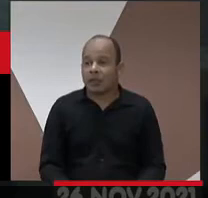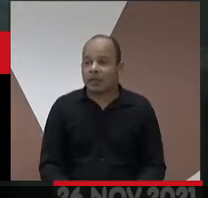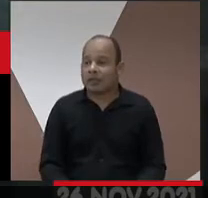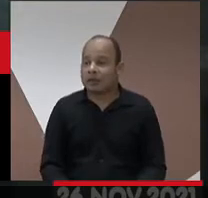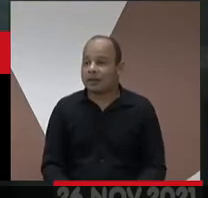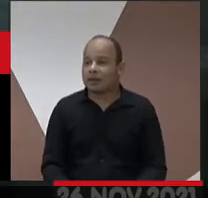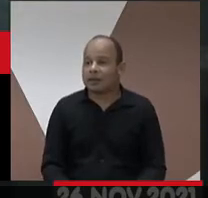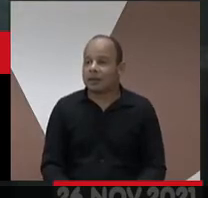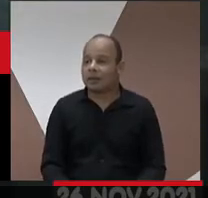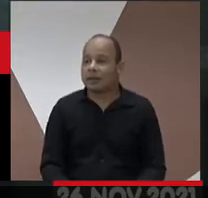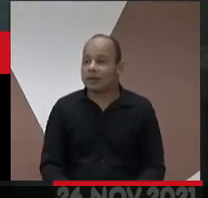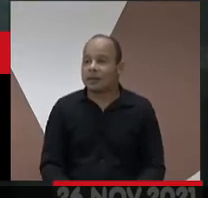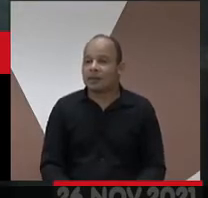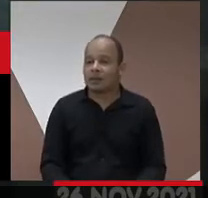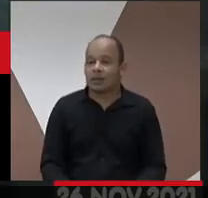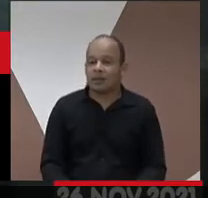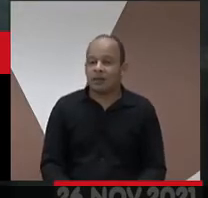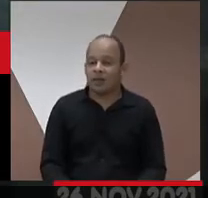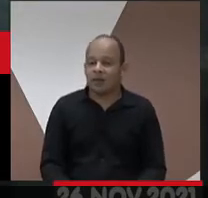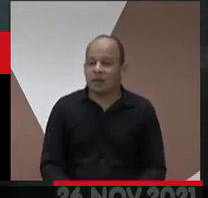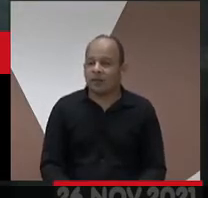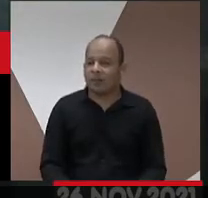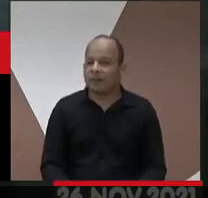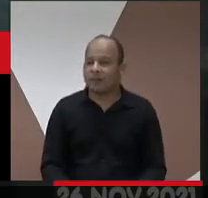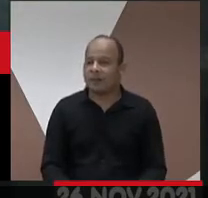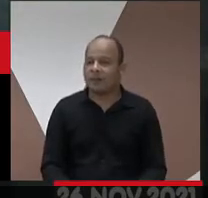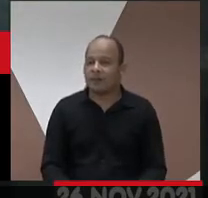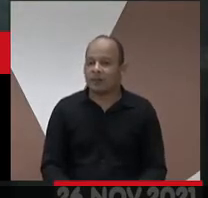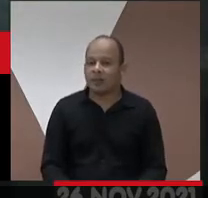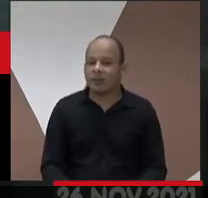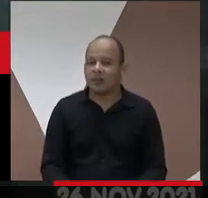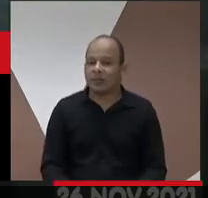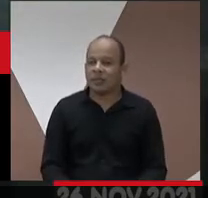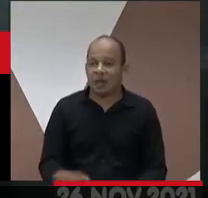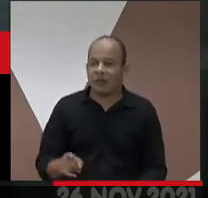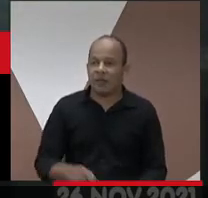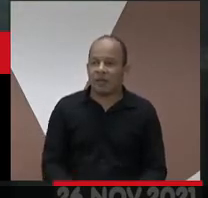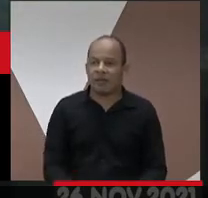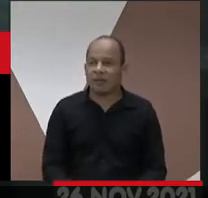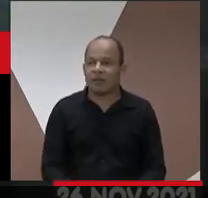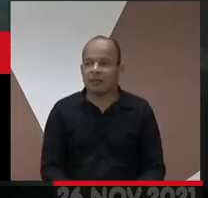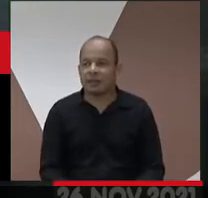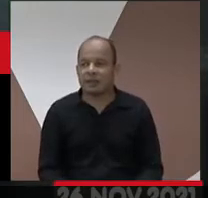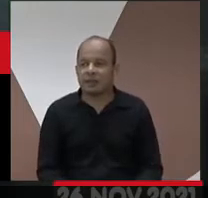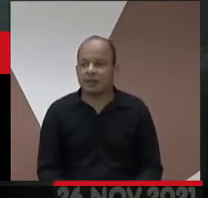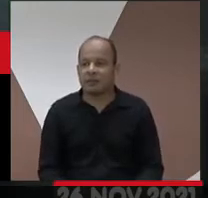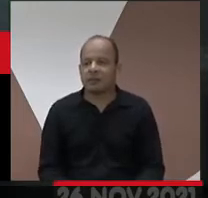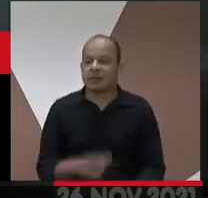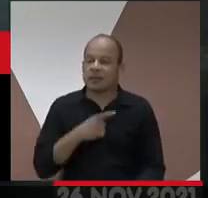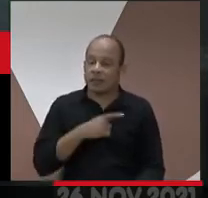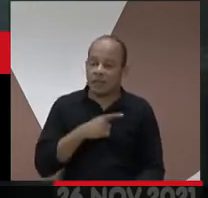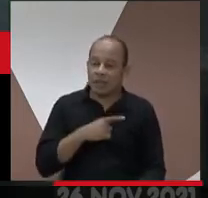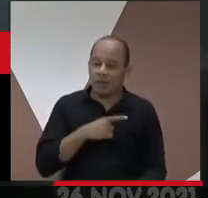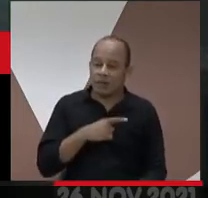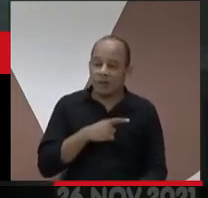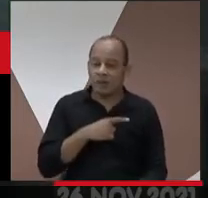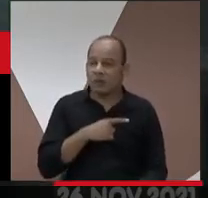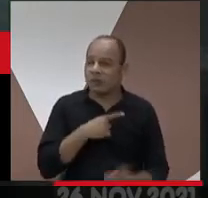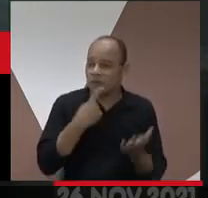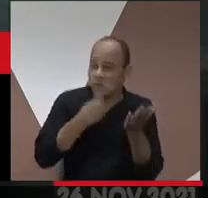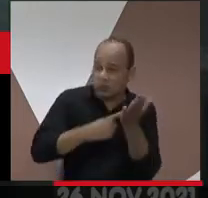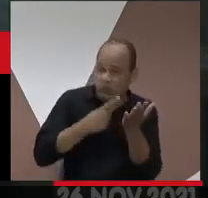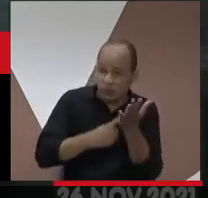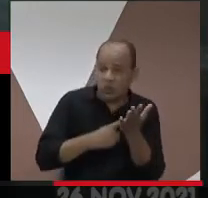de desgraças que Minas Gerais suporta em face à